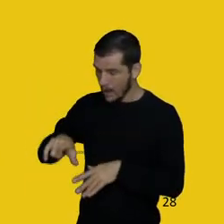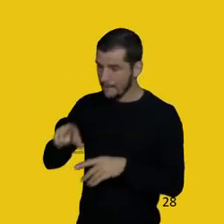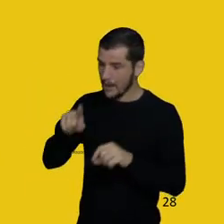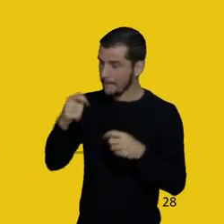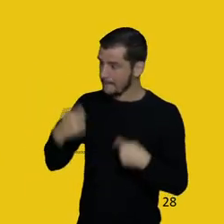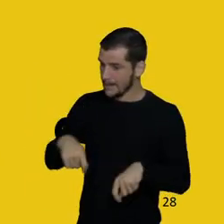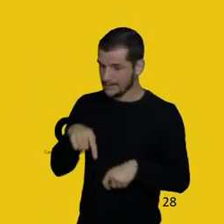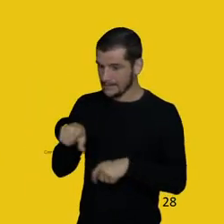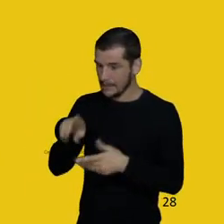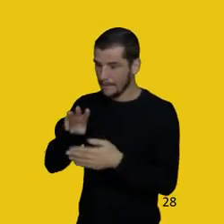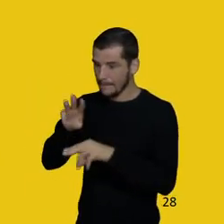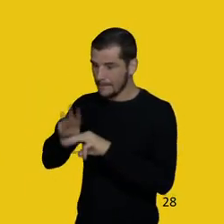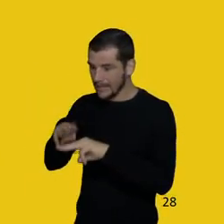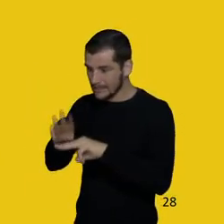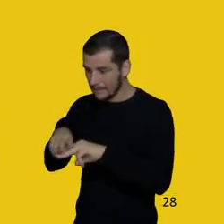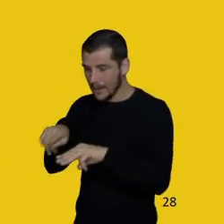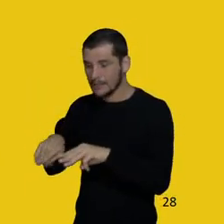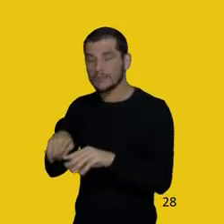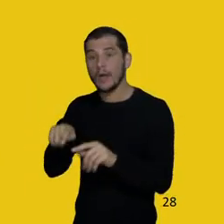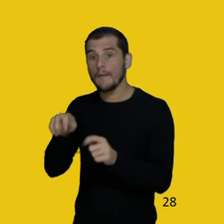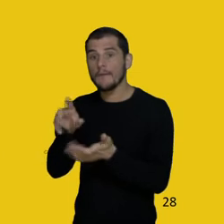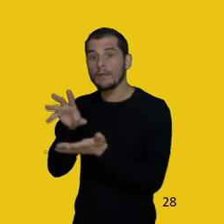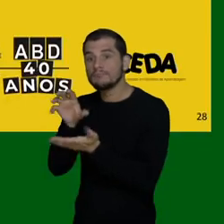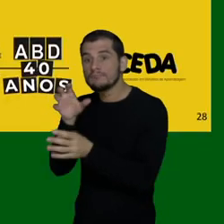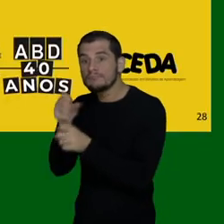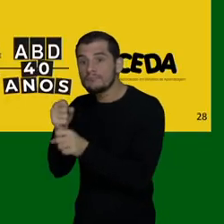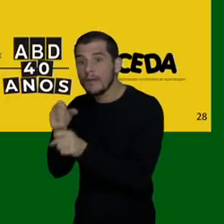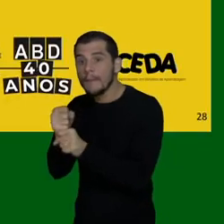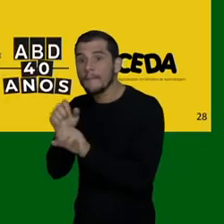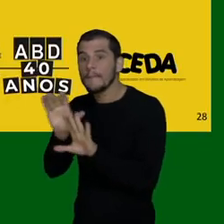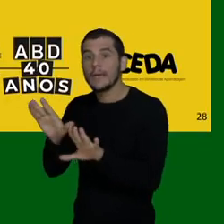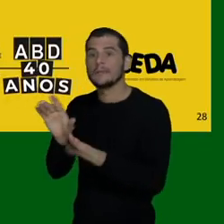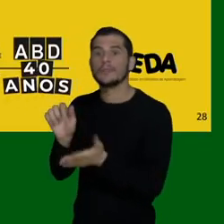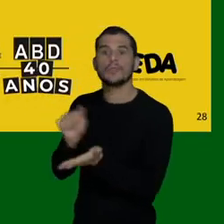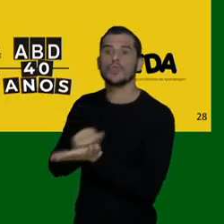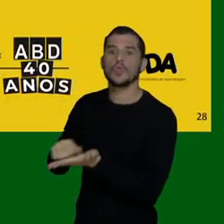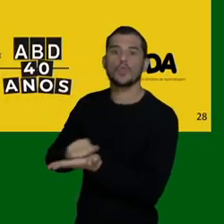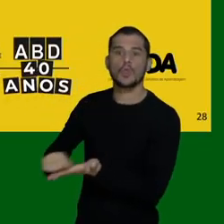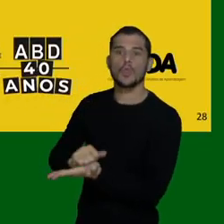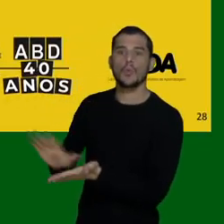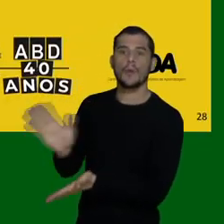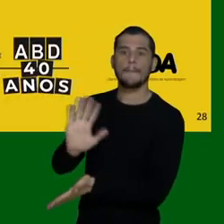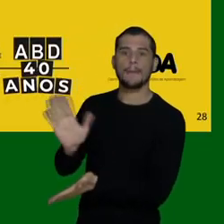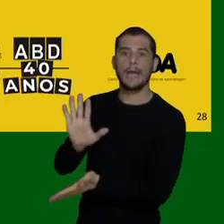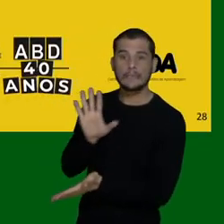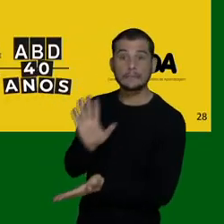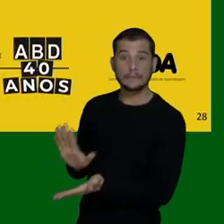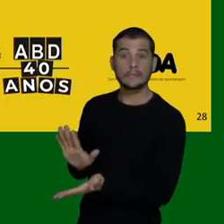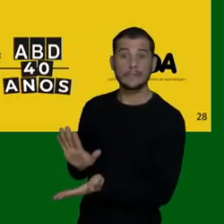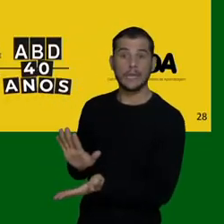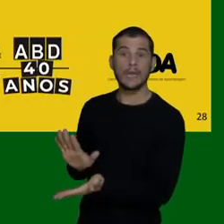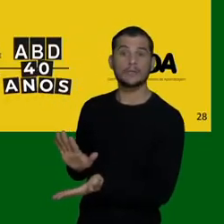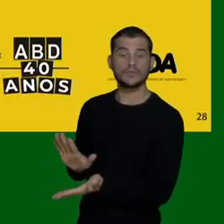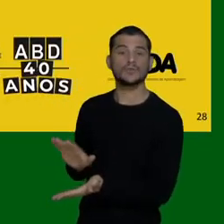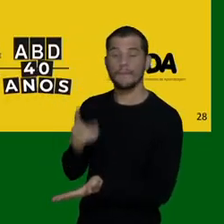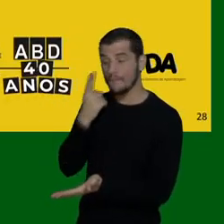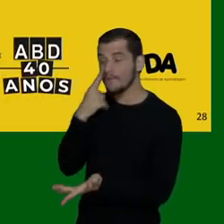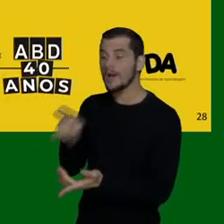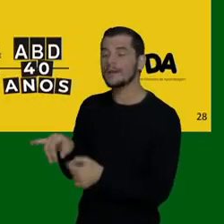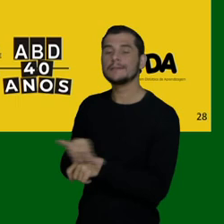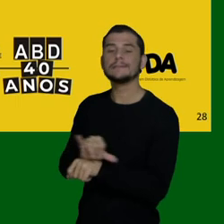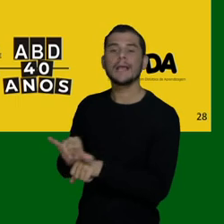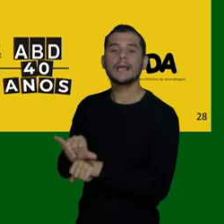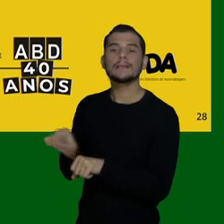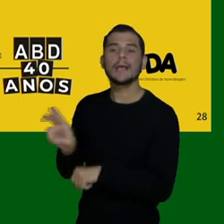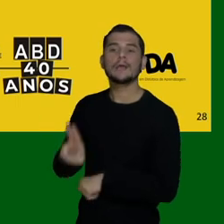avaliação eu faço matemática faz essa conta mas não apaga né Então deixa ele usar porque a gente quer ver que estratégia Ele usou porque você